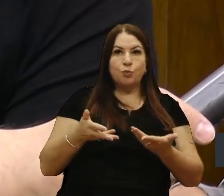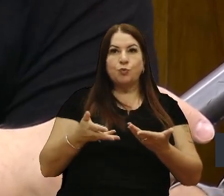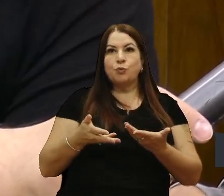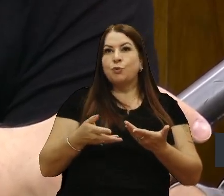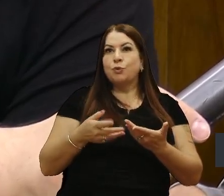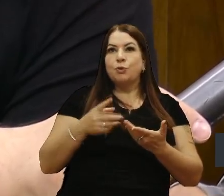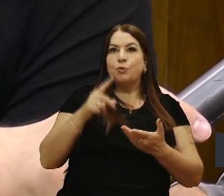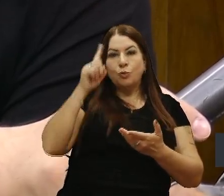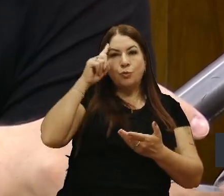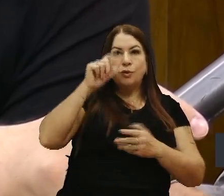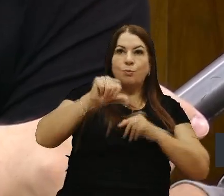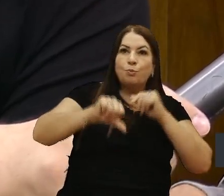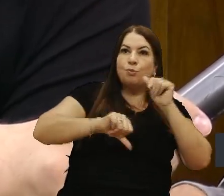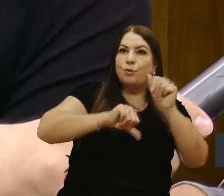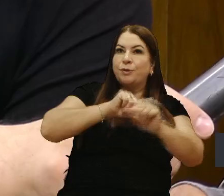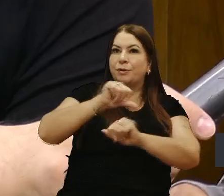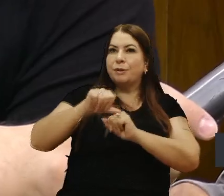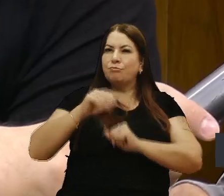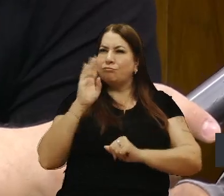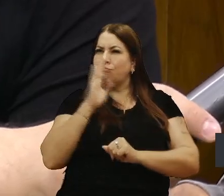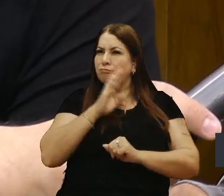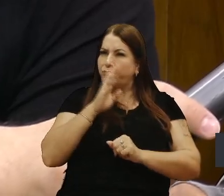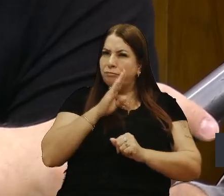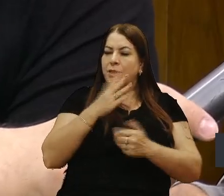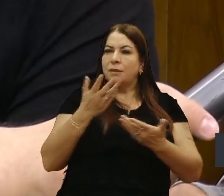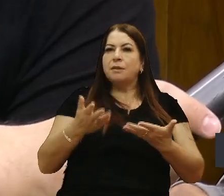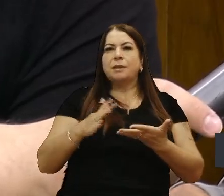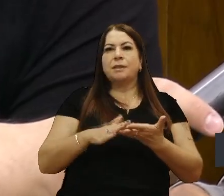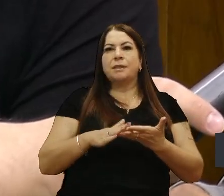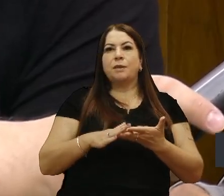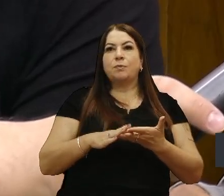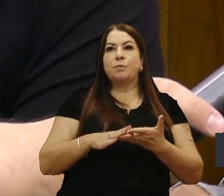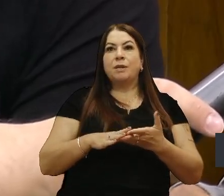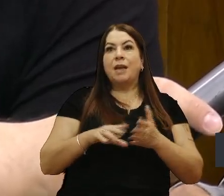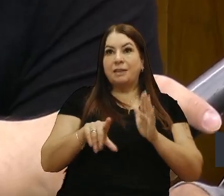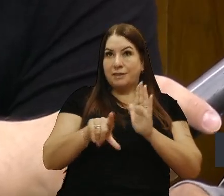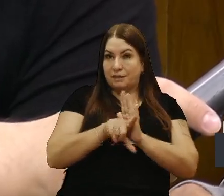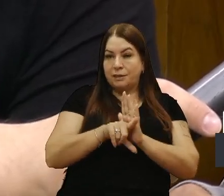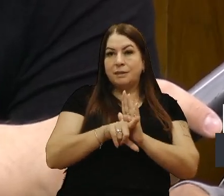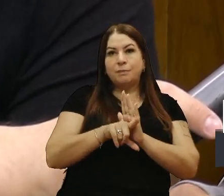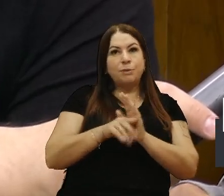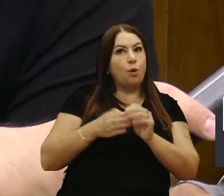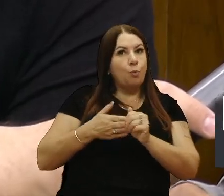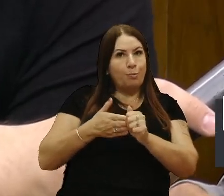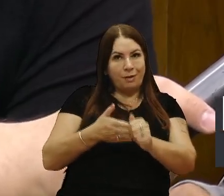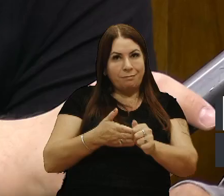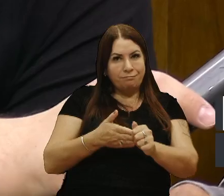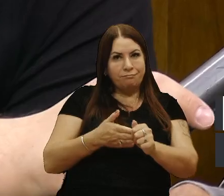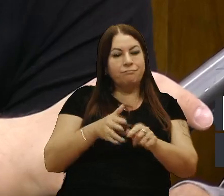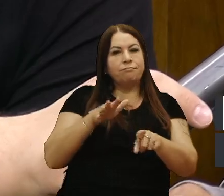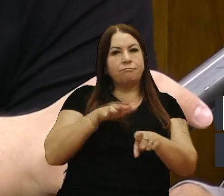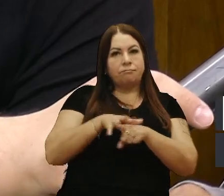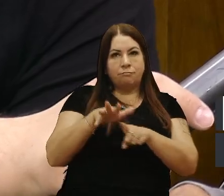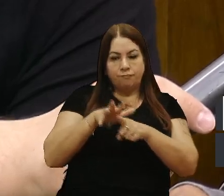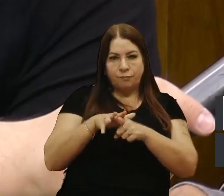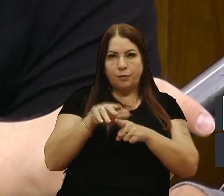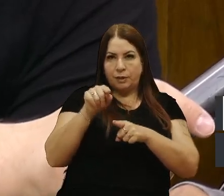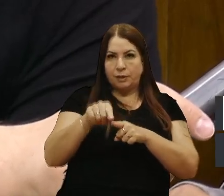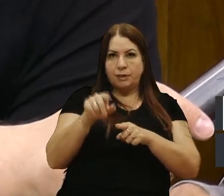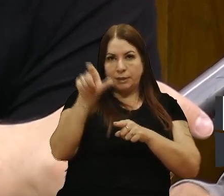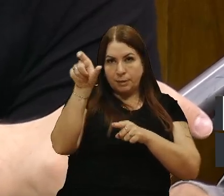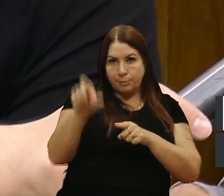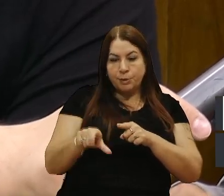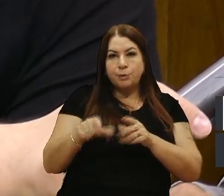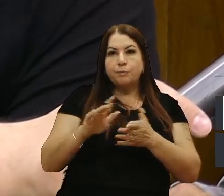dia mudando mais rápido. Então, assim, a legislação ela precisa acompanhar as demandas dessas